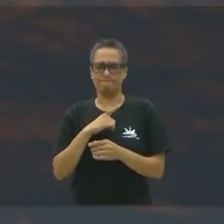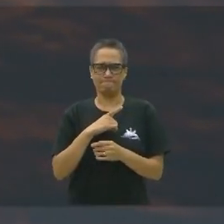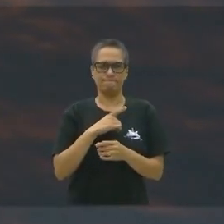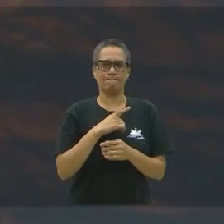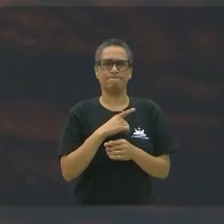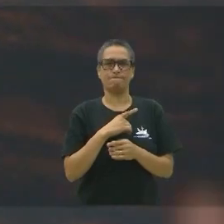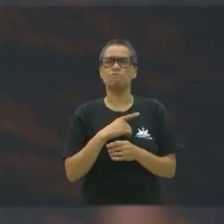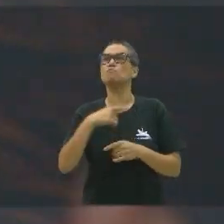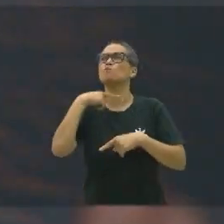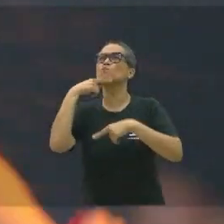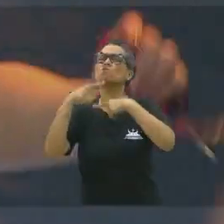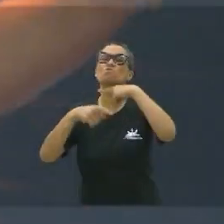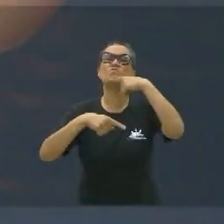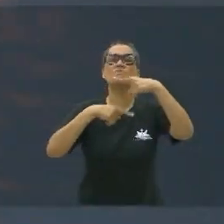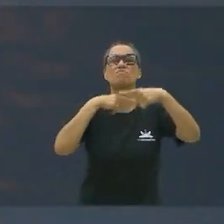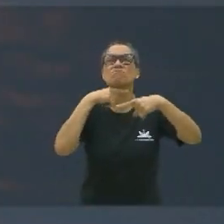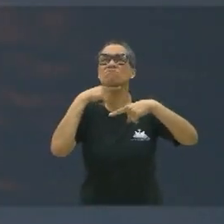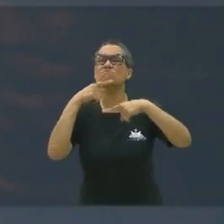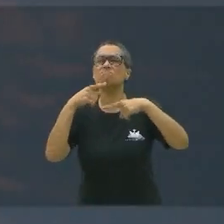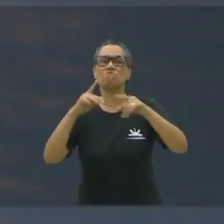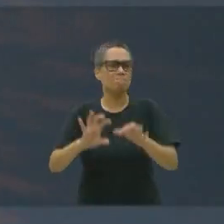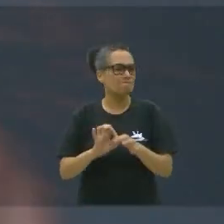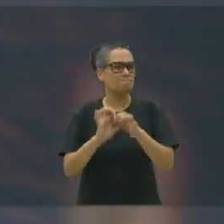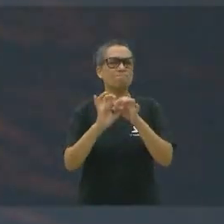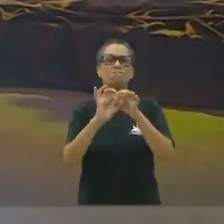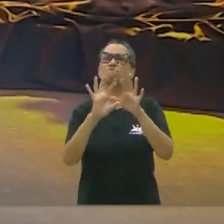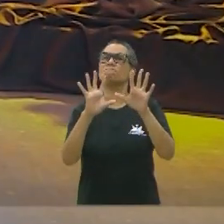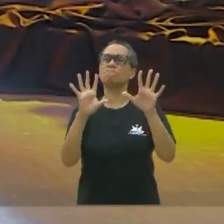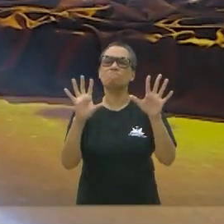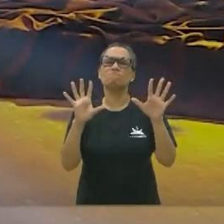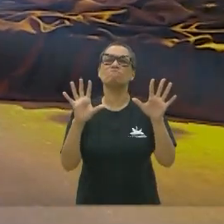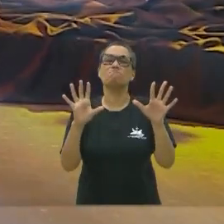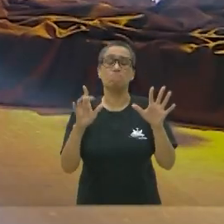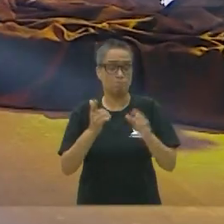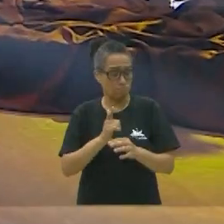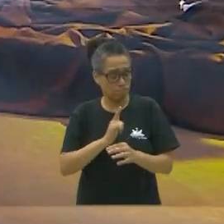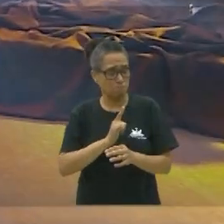dessa dúvida. Declara, povo de Deus,